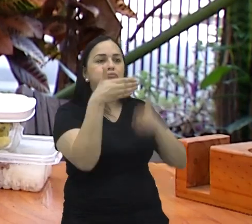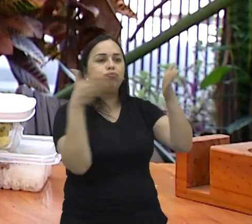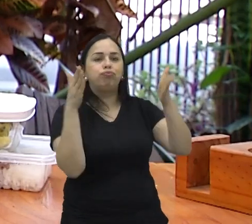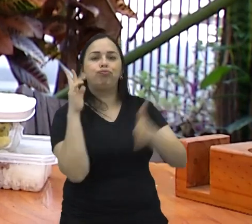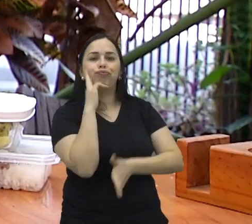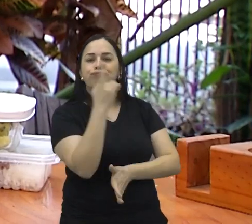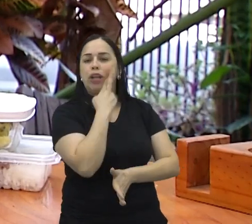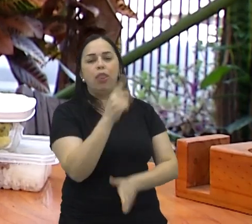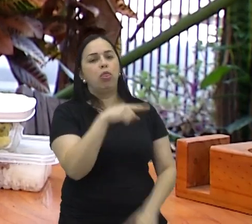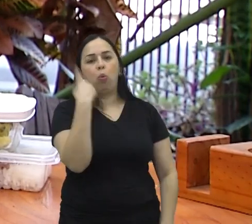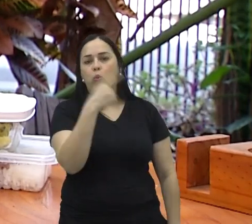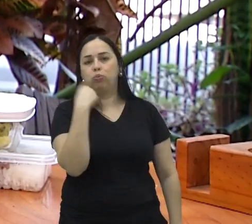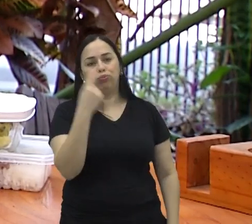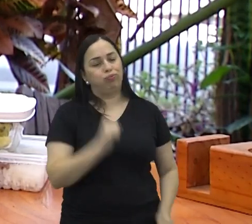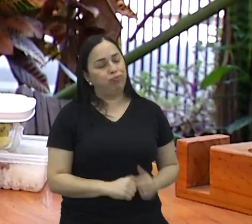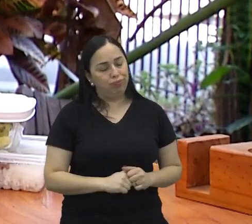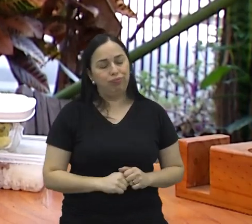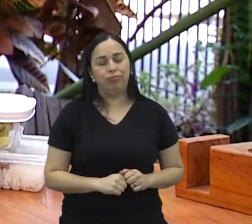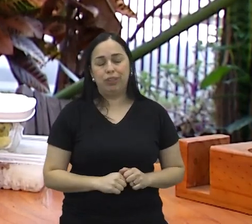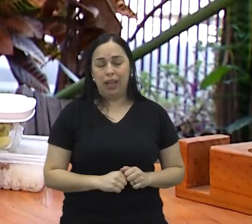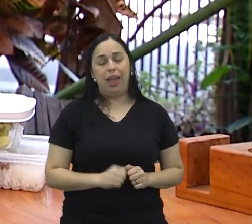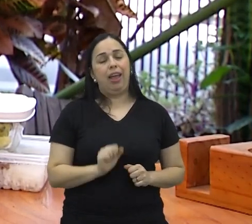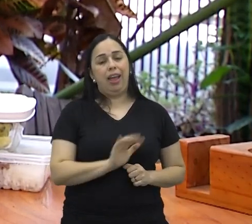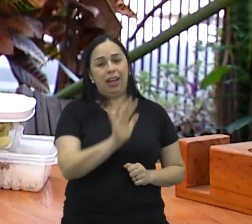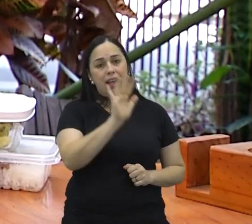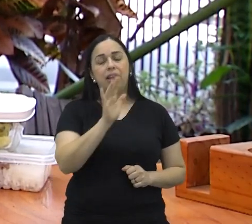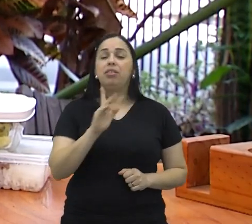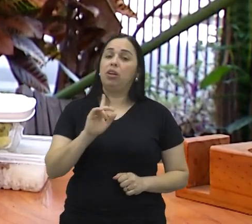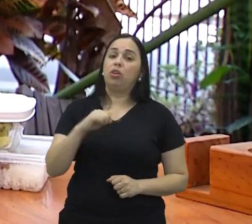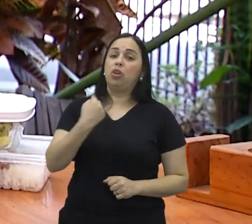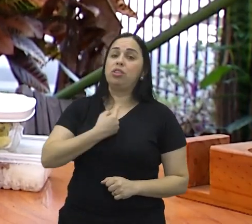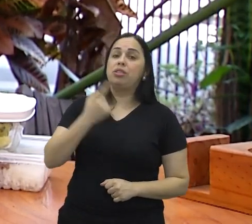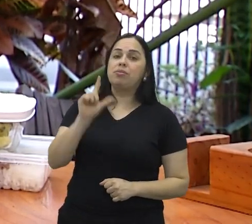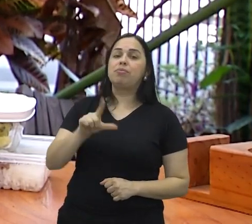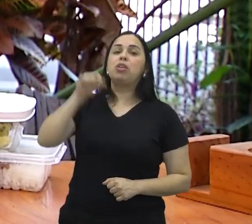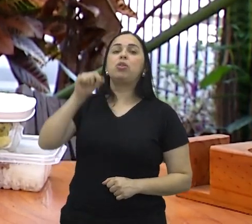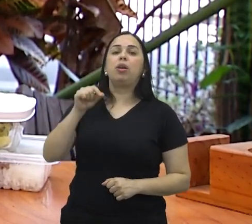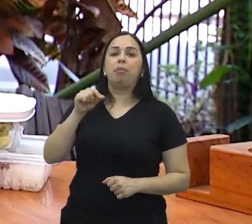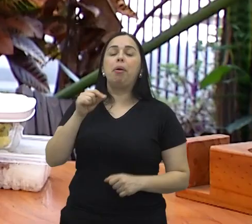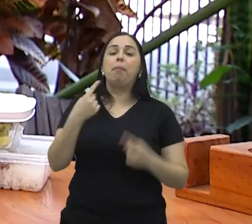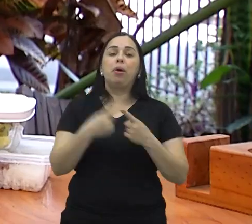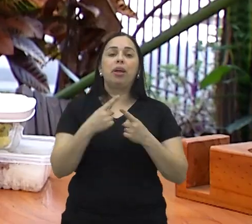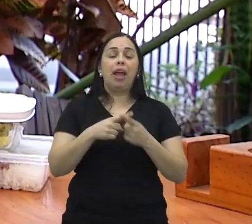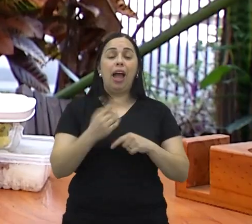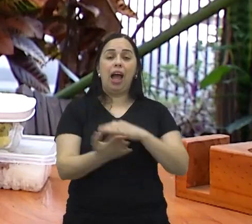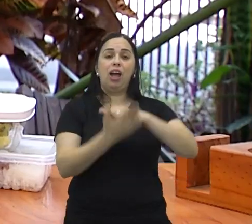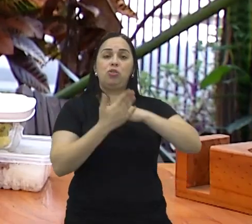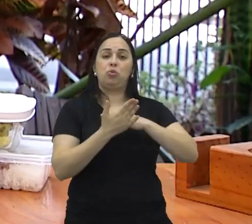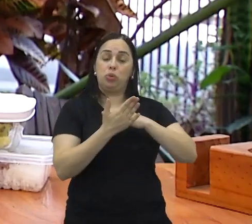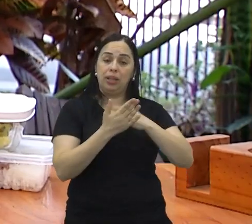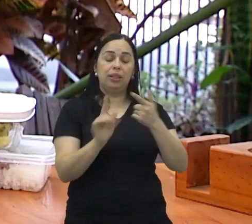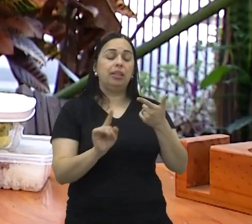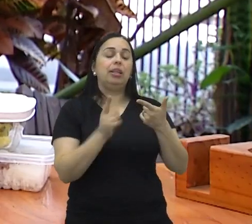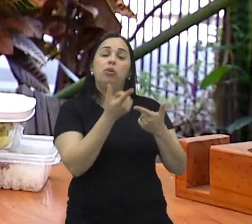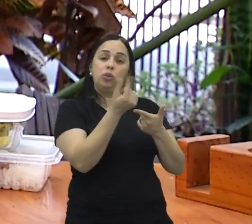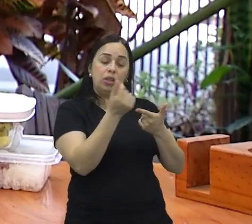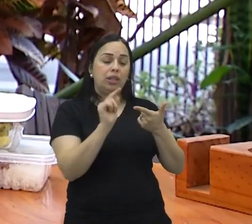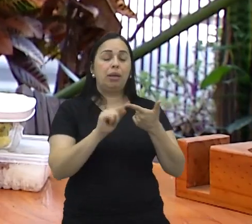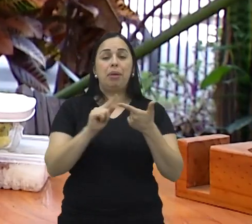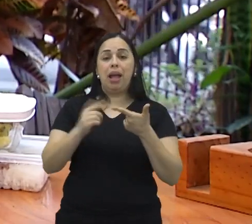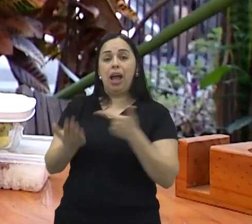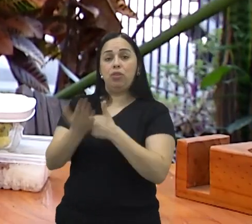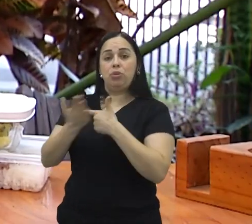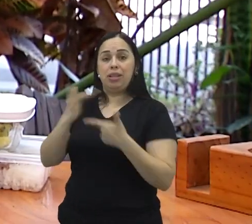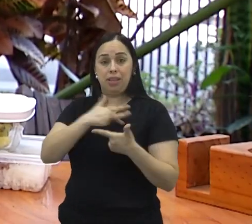Não tive êxito comendo na rua. E daí a gente optou mesmo, tanto financeiramente quanto para a